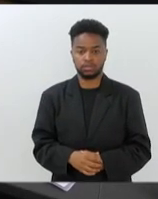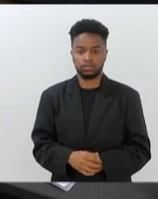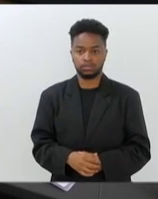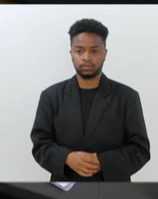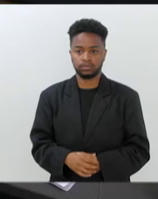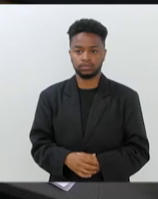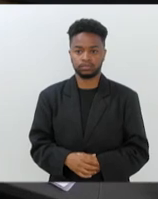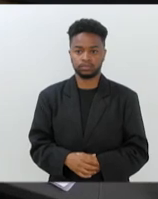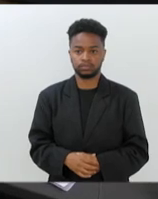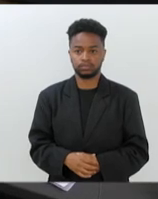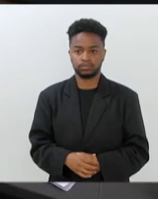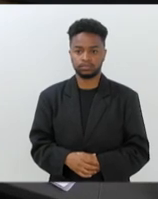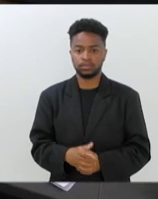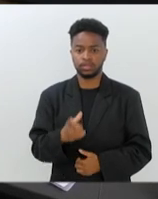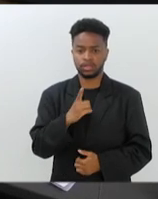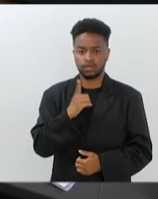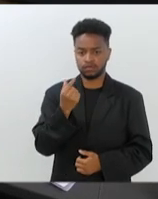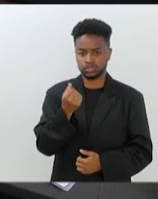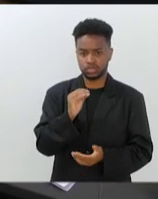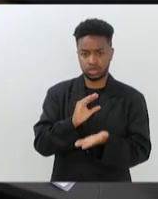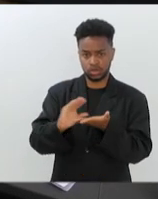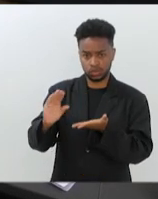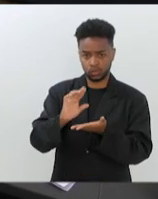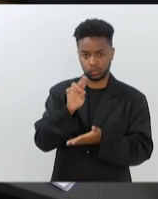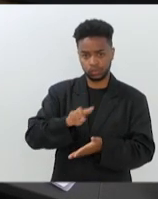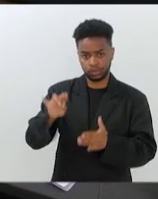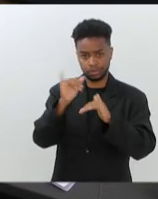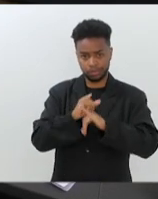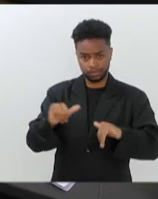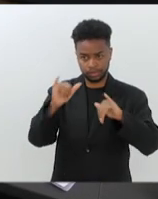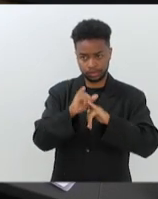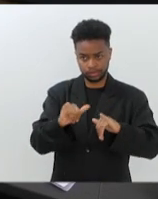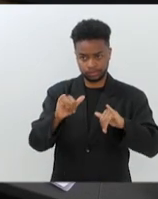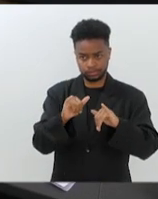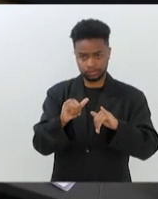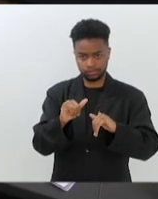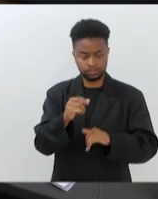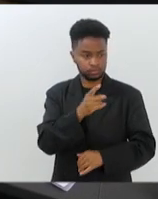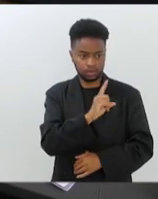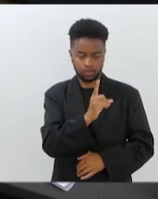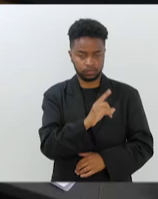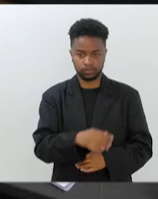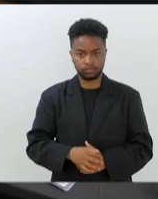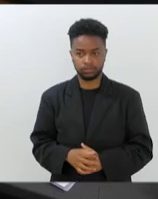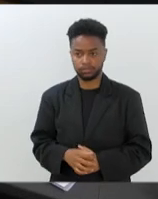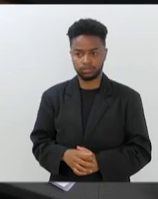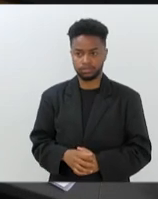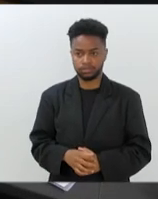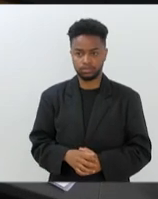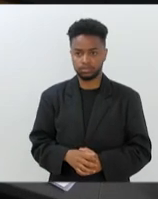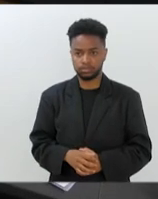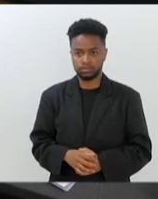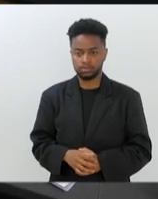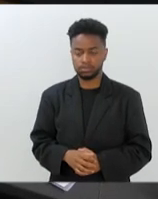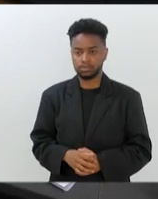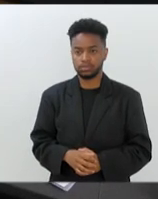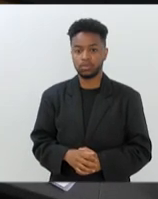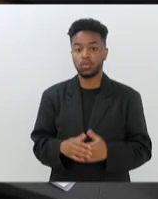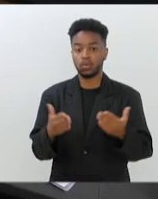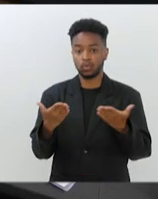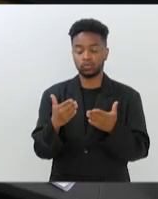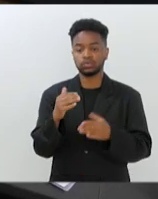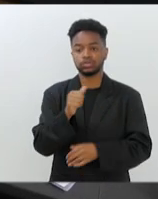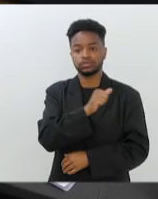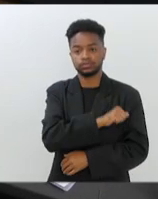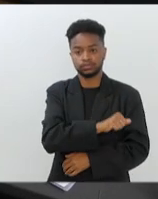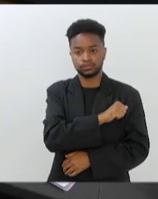eh teve verba de publicidade investida Não não posso lhe garantir Deputado hoje o Rio de Janeiro por